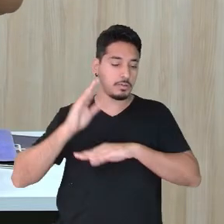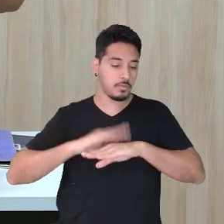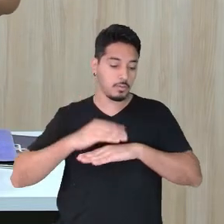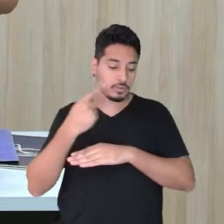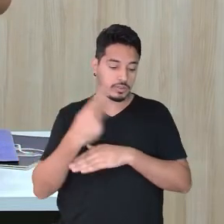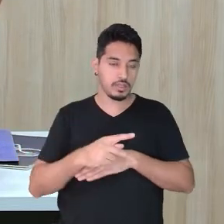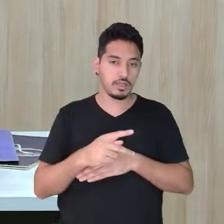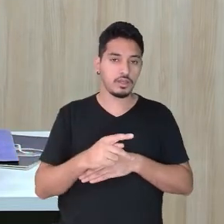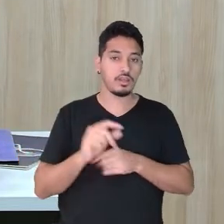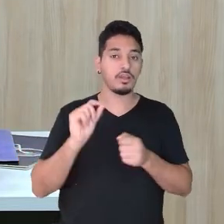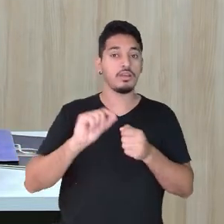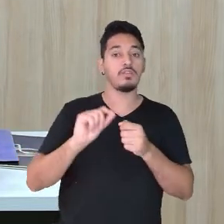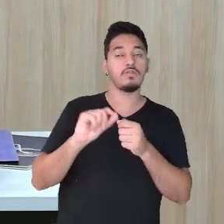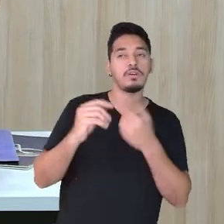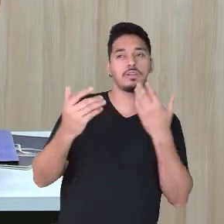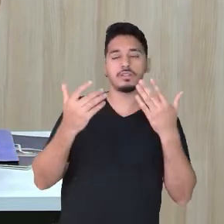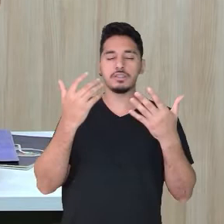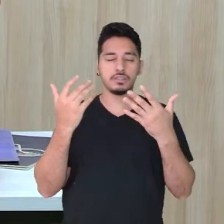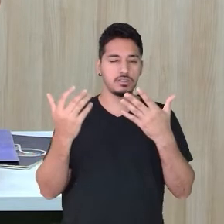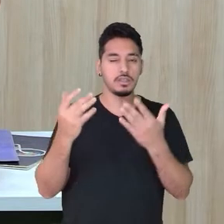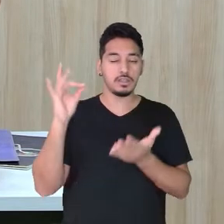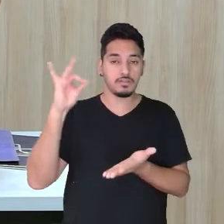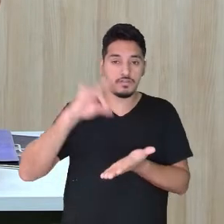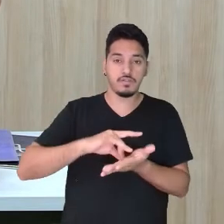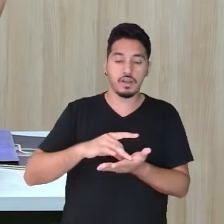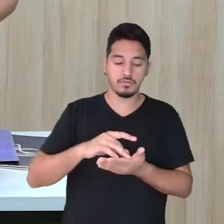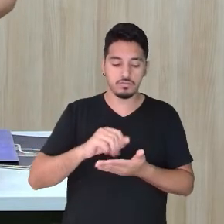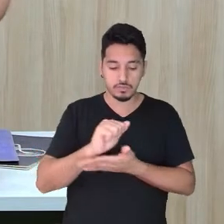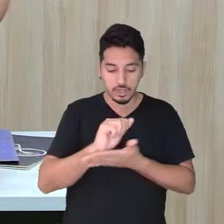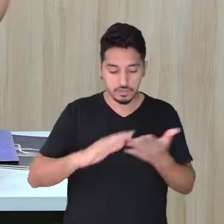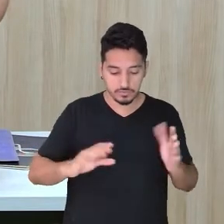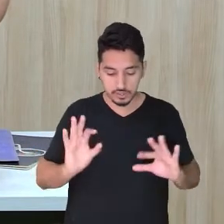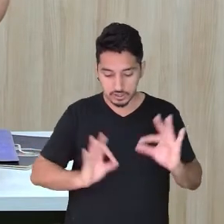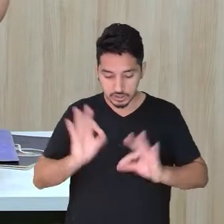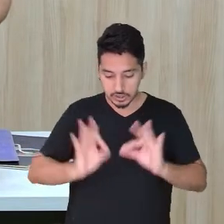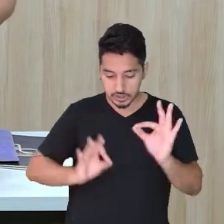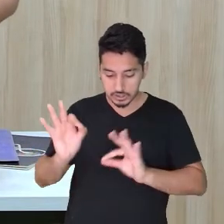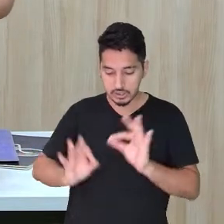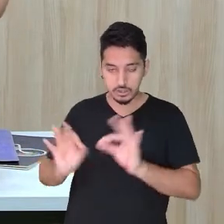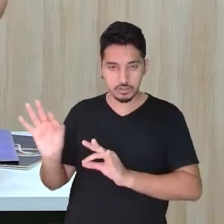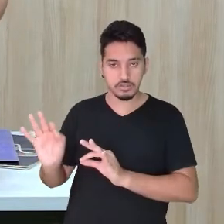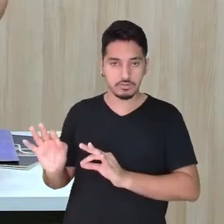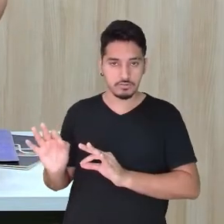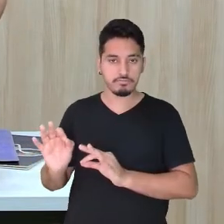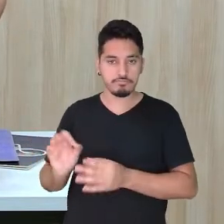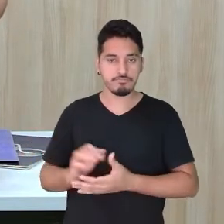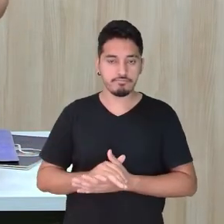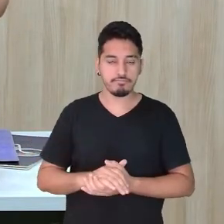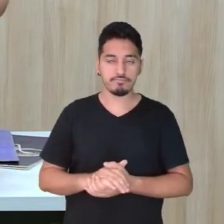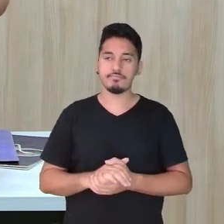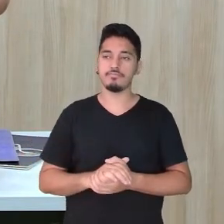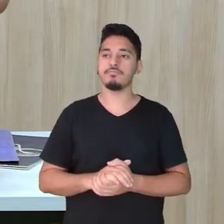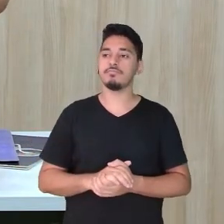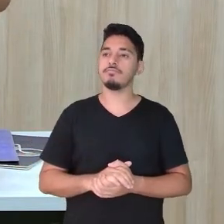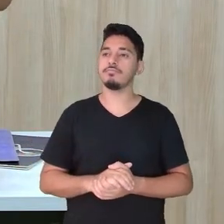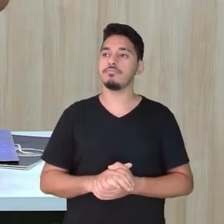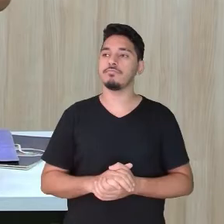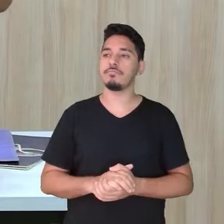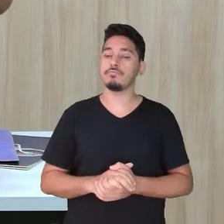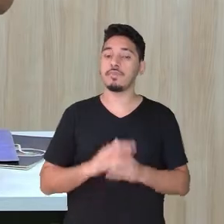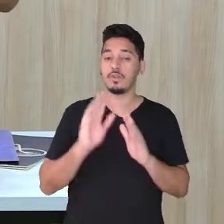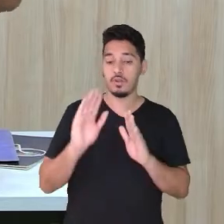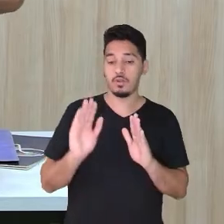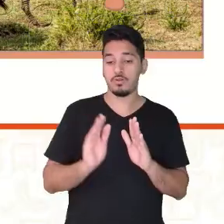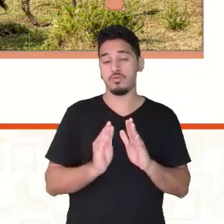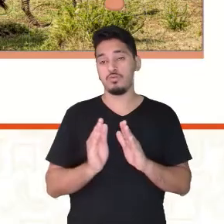dela, e a realização, de fato, do pensamento, que é a atividade. Ao lado,